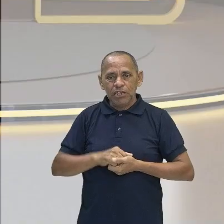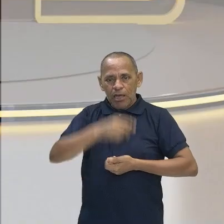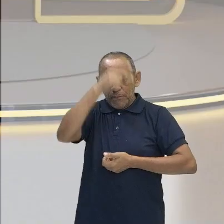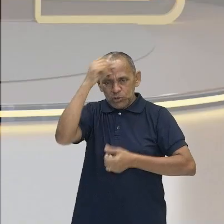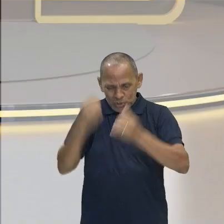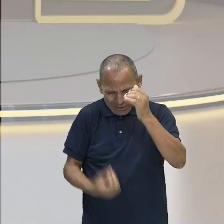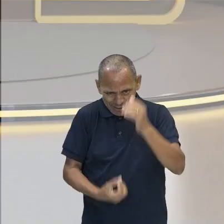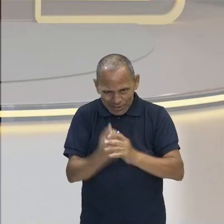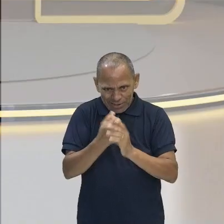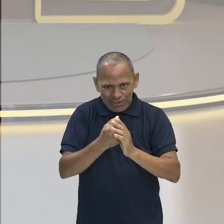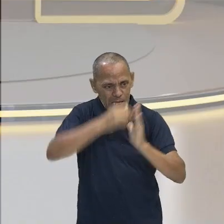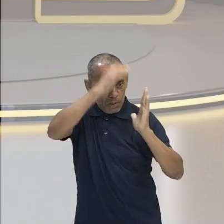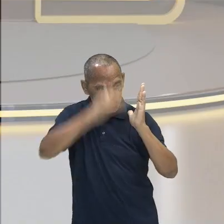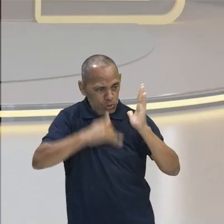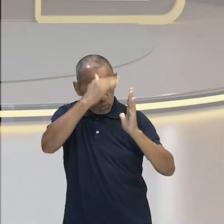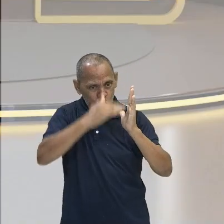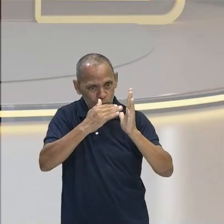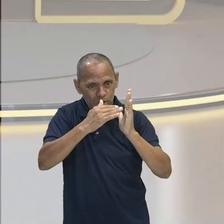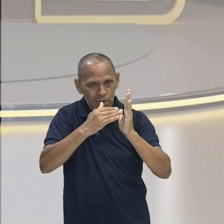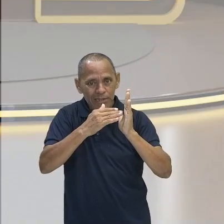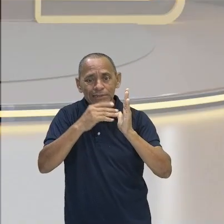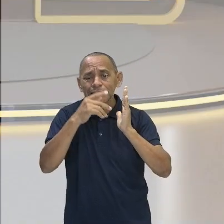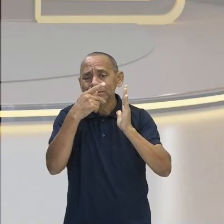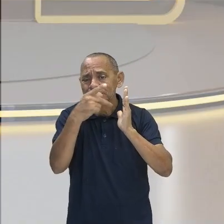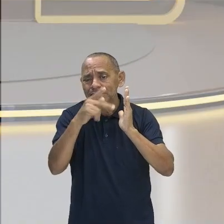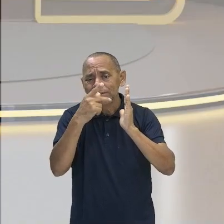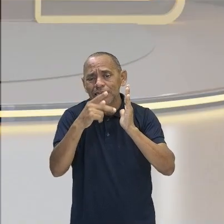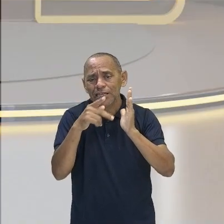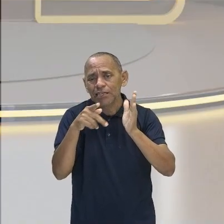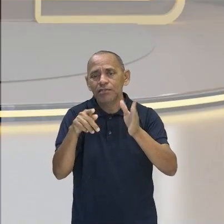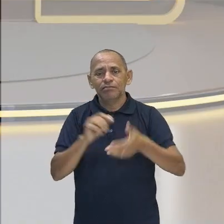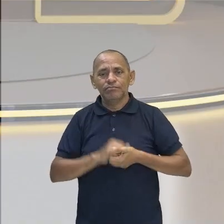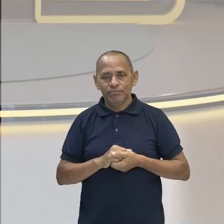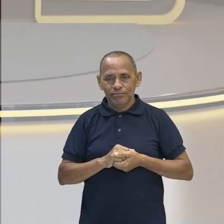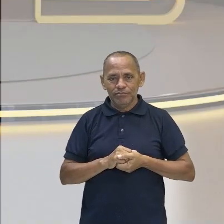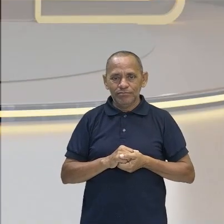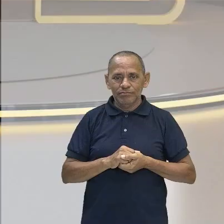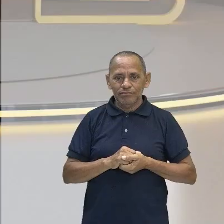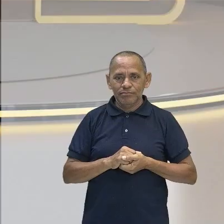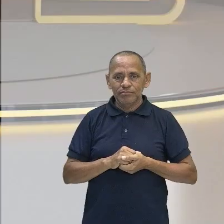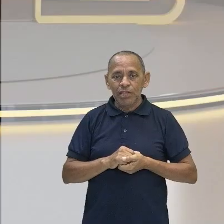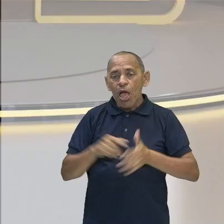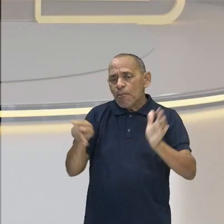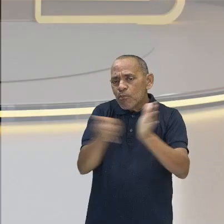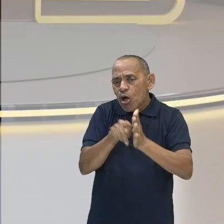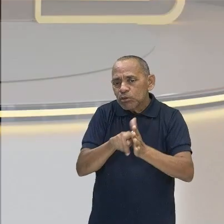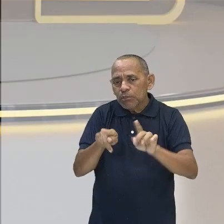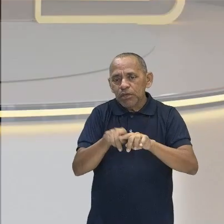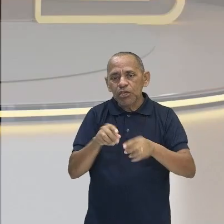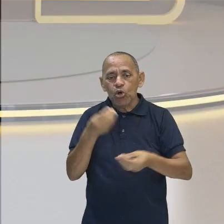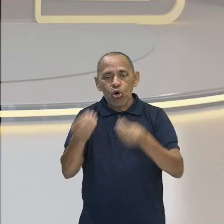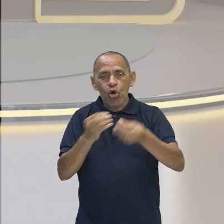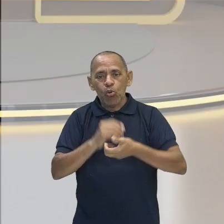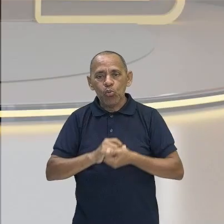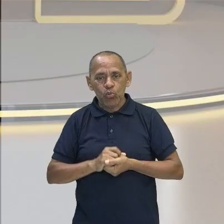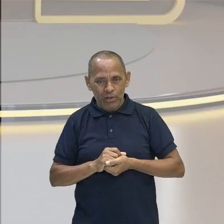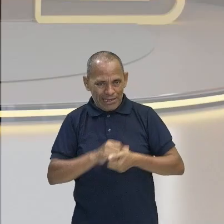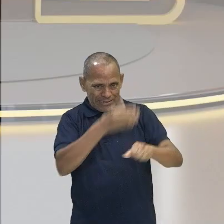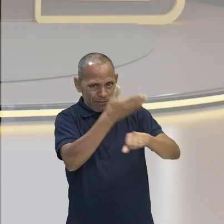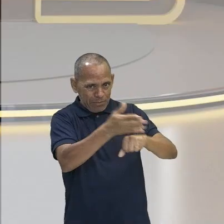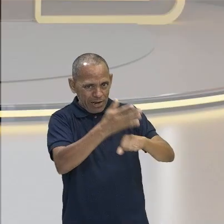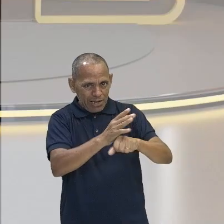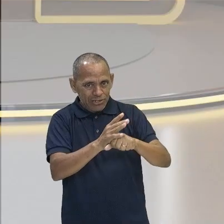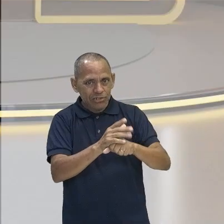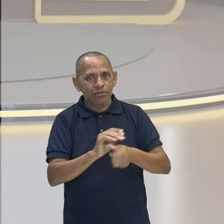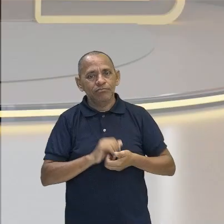dele. A interpretação vai ser do espectador. Exato. E aí, como a antropofagia não abraçou